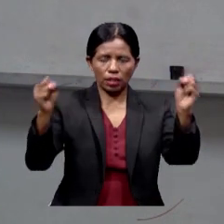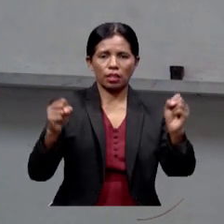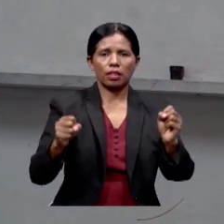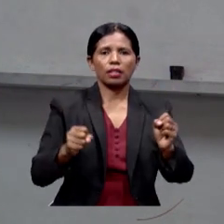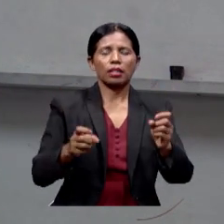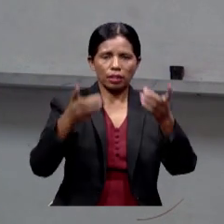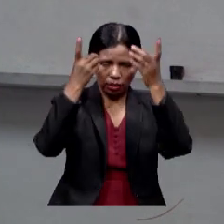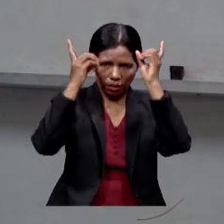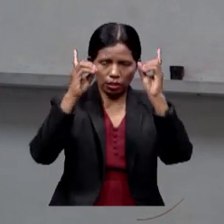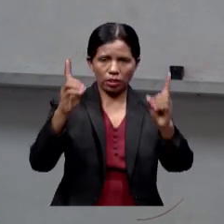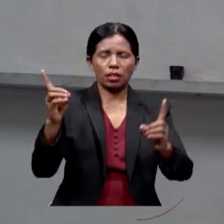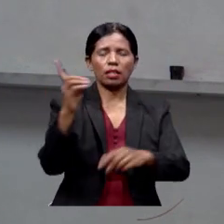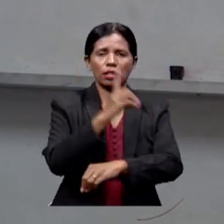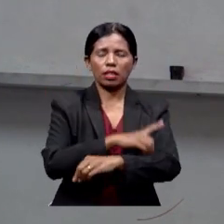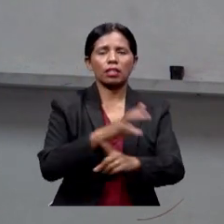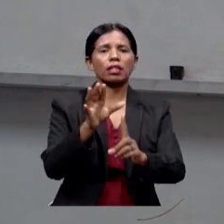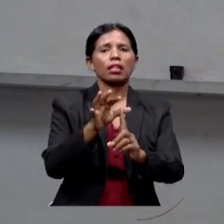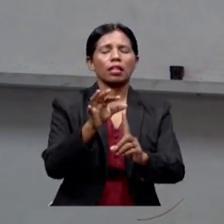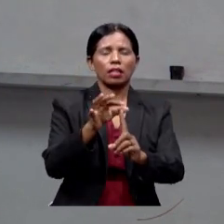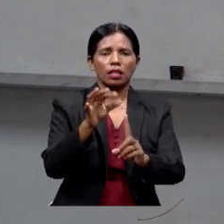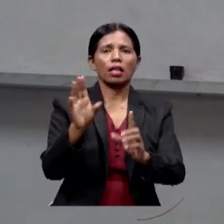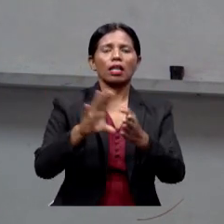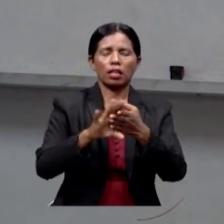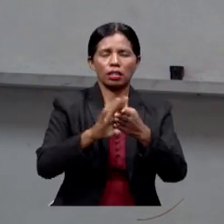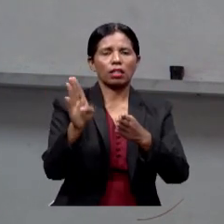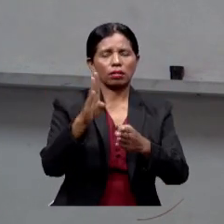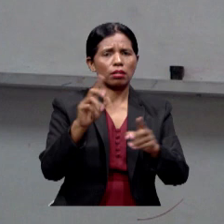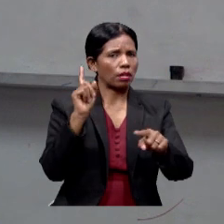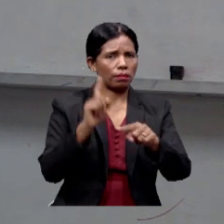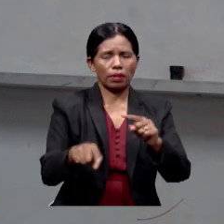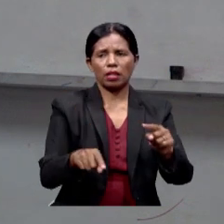lei loro eleitoral, a beleona, a mudança